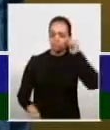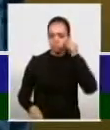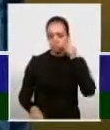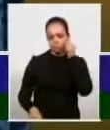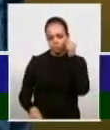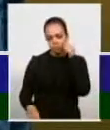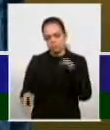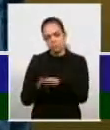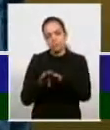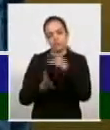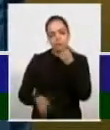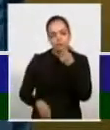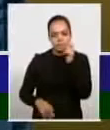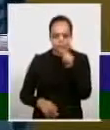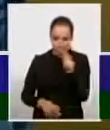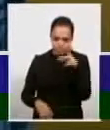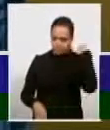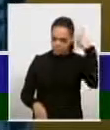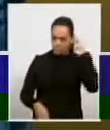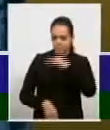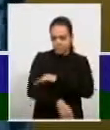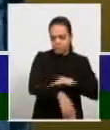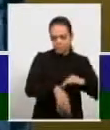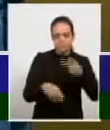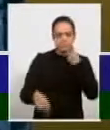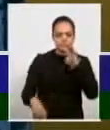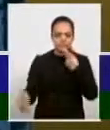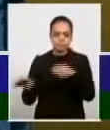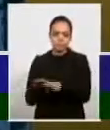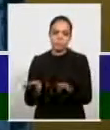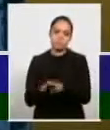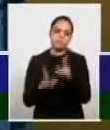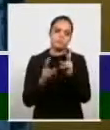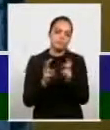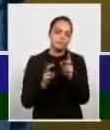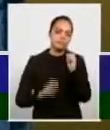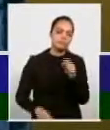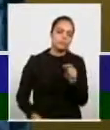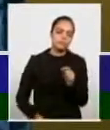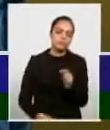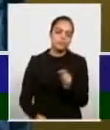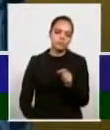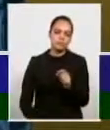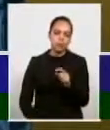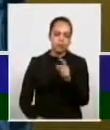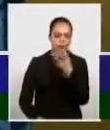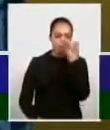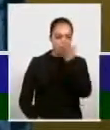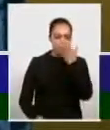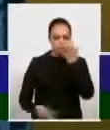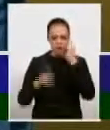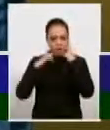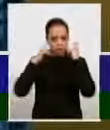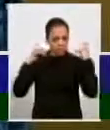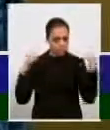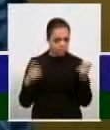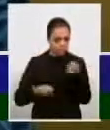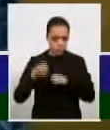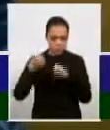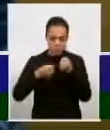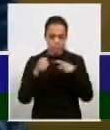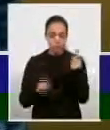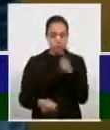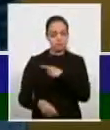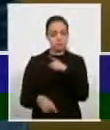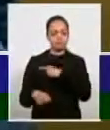falou, a vereadora Michele Bess também falou da questão do som alto nos veículos. Nós temos um projeto